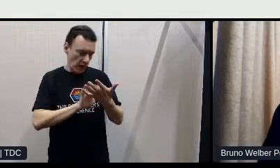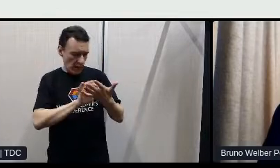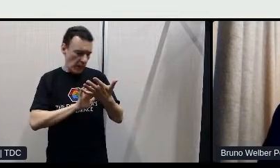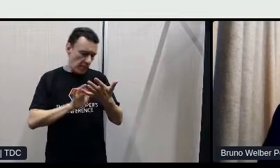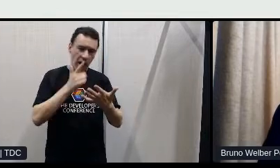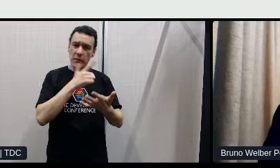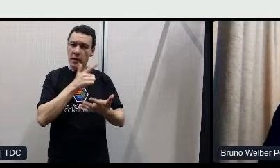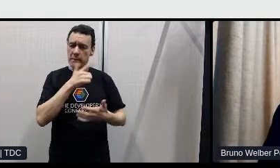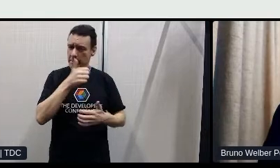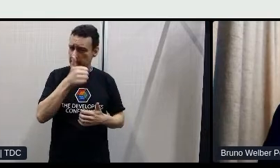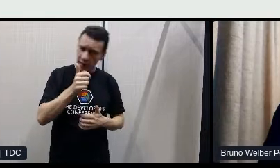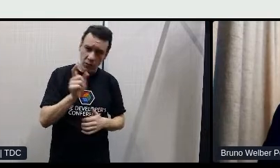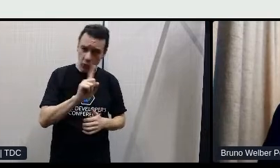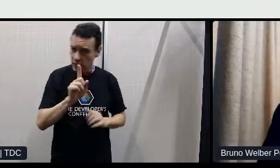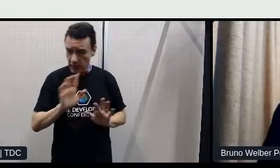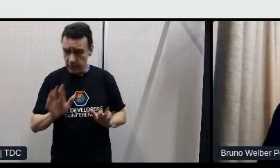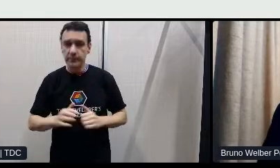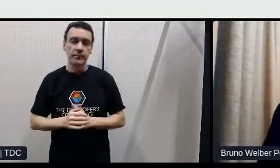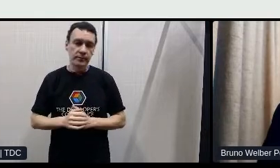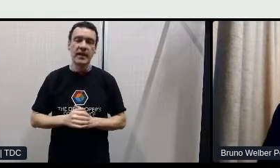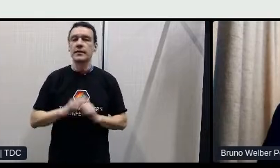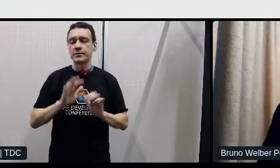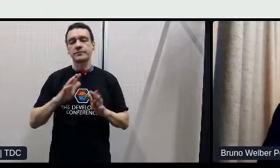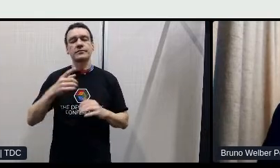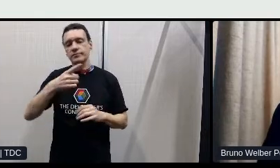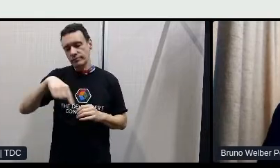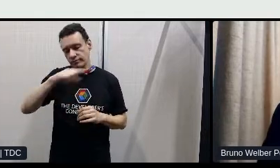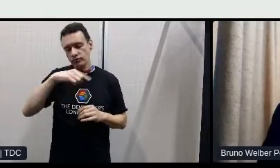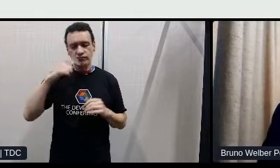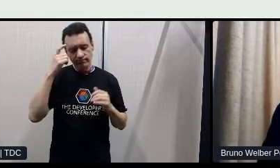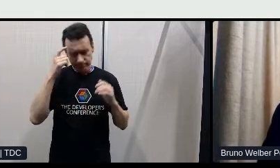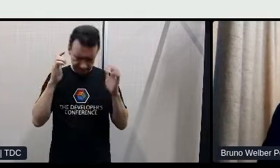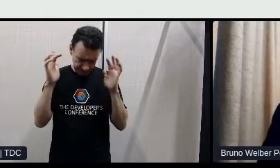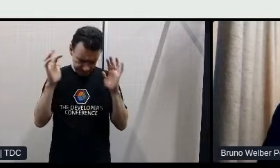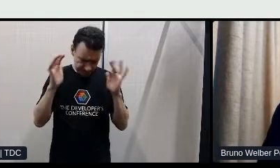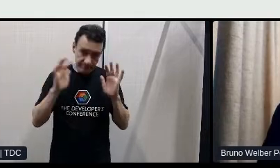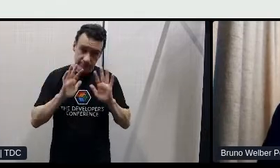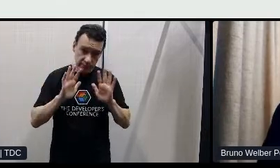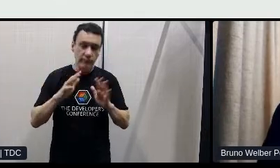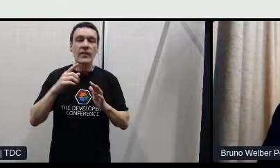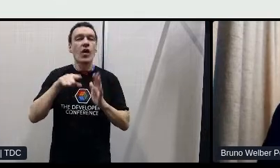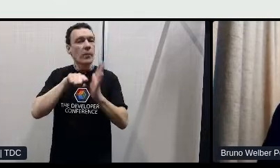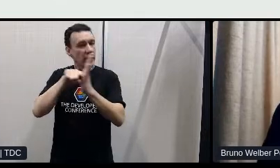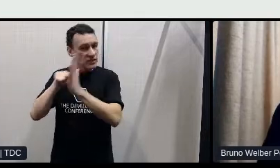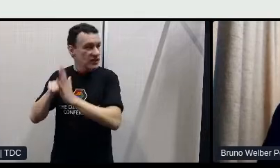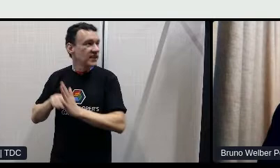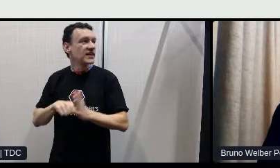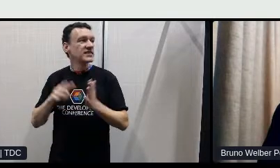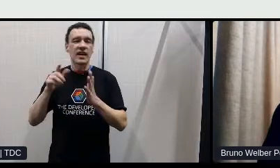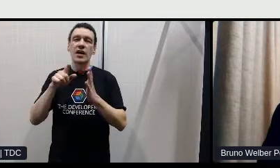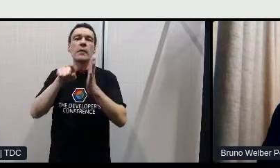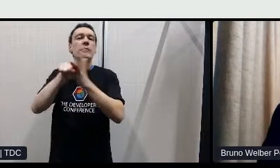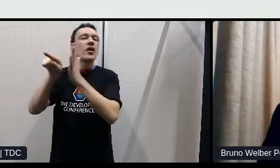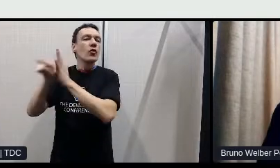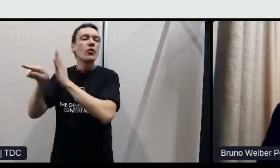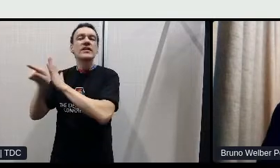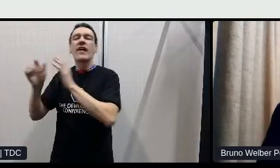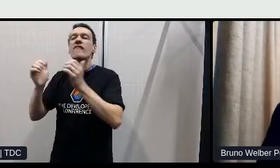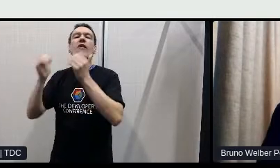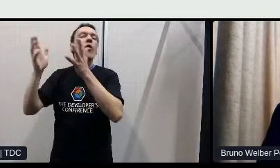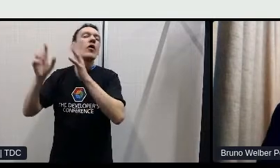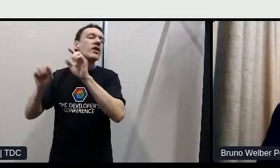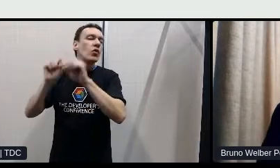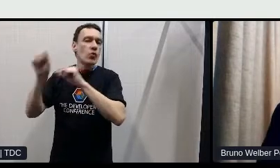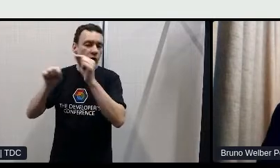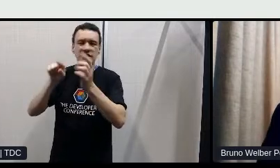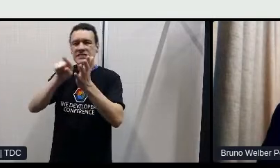a gente levantou essas perguntas, fomos atrás, obviamente, de fazer uma pesquisa, de entender o que estava acontecendo no mercado, e